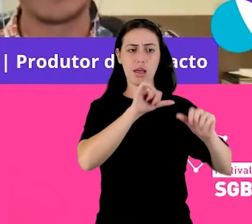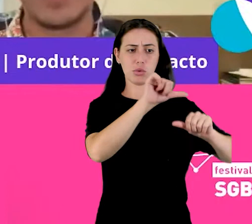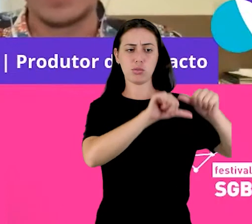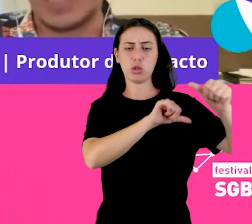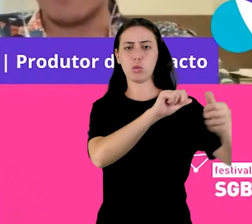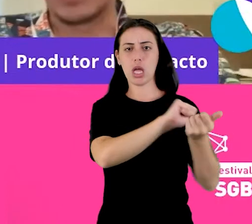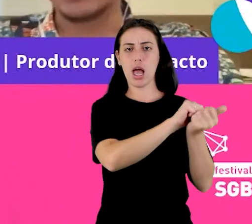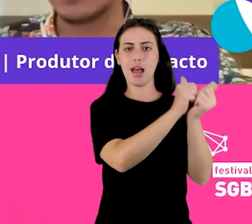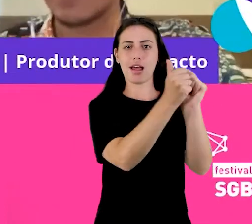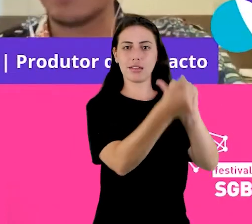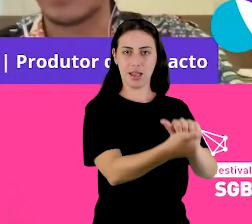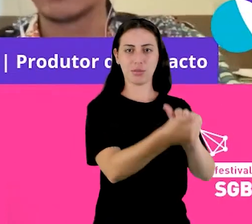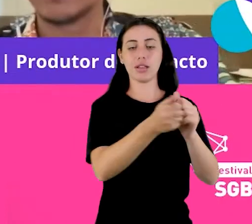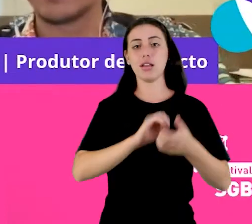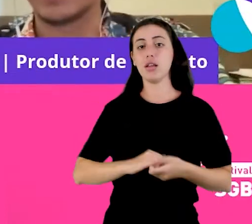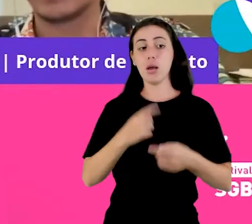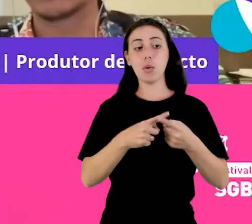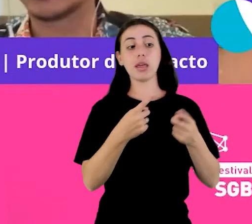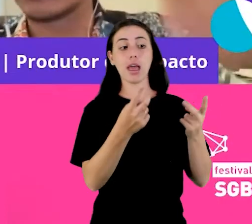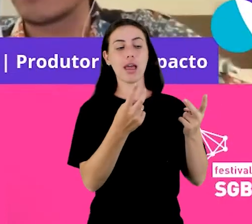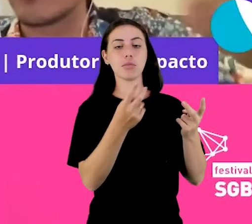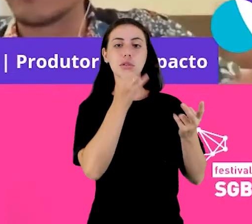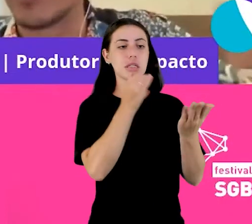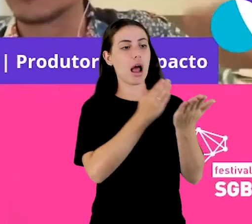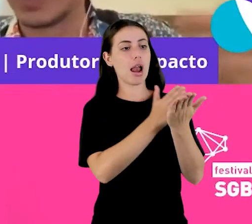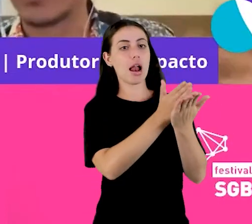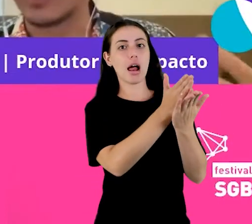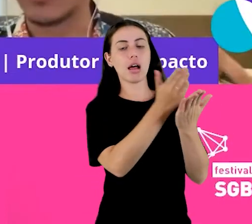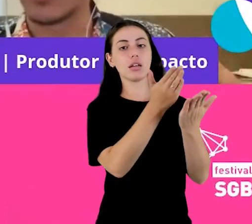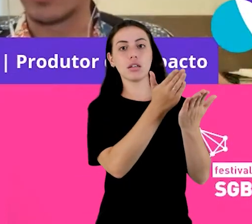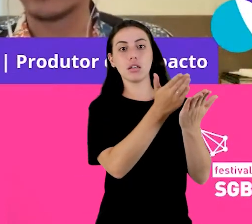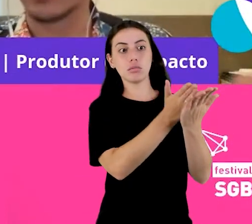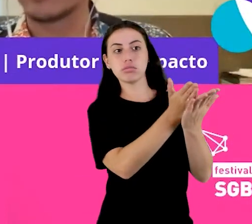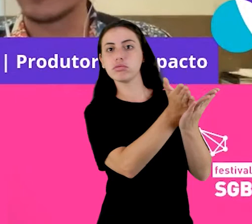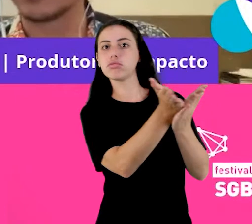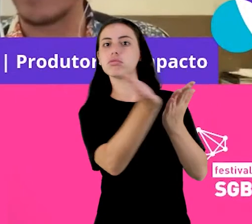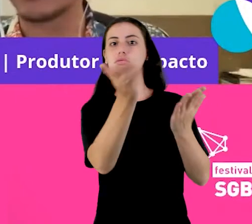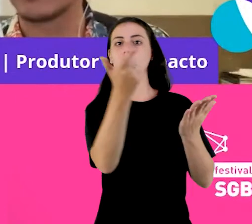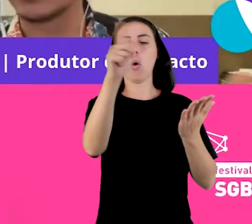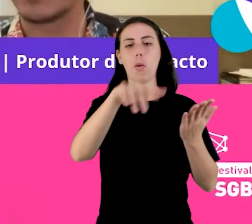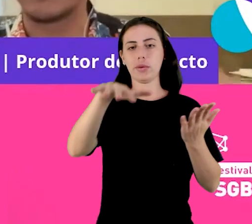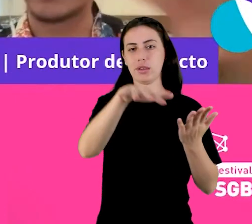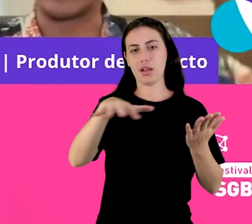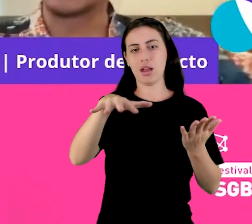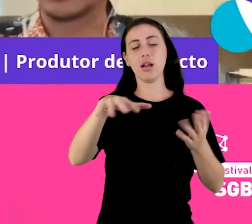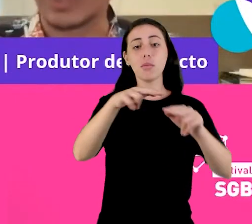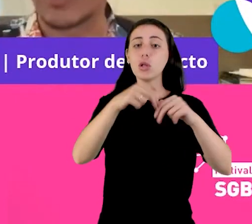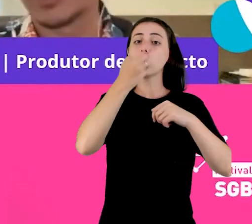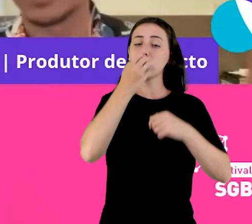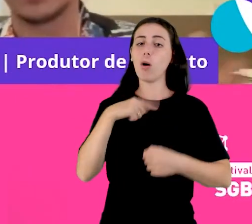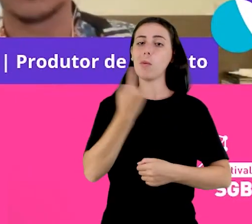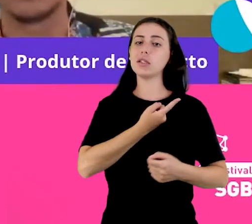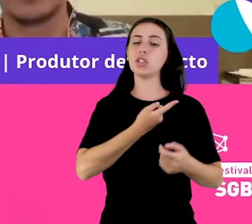todas. Porque a gente tem que estar preparado, né? Os projetos sempre vão mudando ali no decorrer. E quando a gente vai falando de impacto, às vezes a gente começa a ver que começa a acontecer